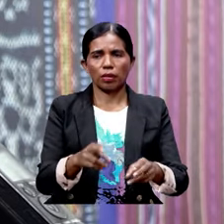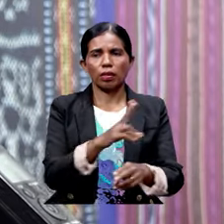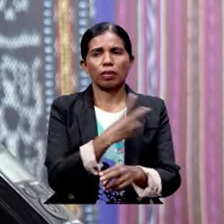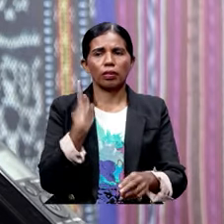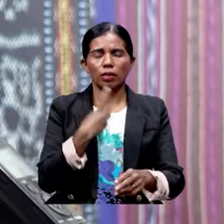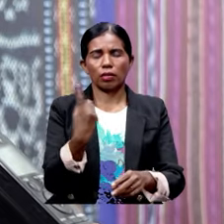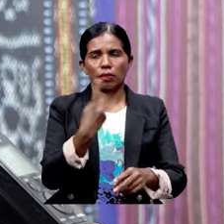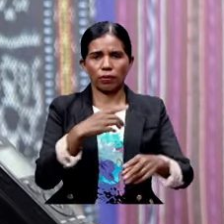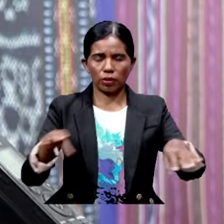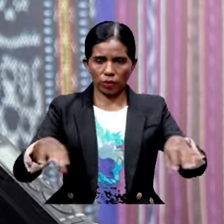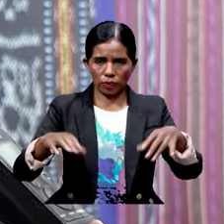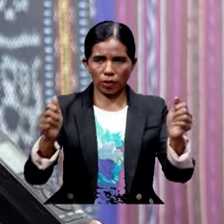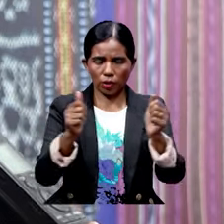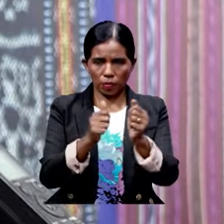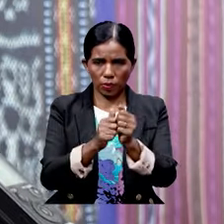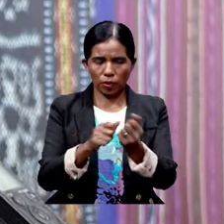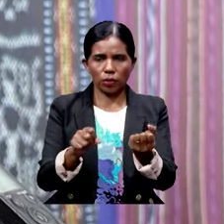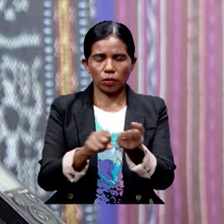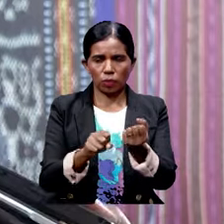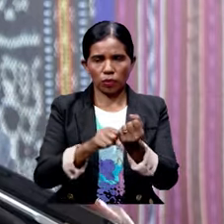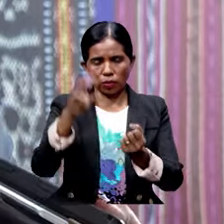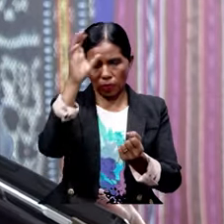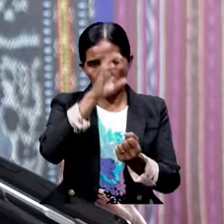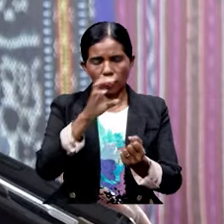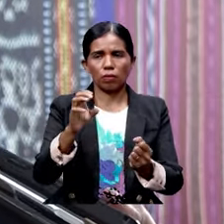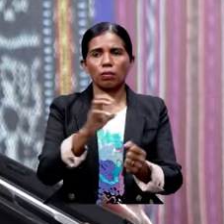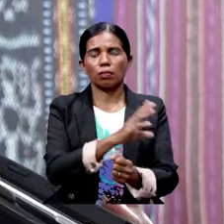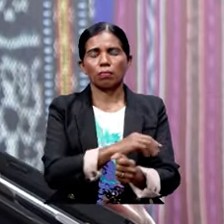a cooperação, apoio à União Europeia.